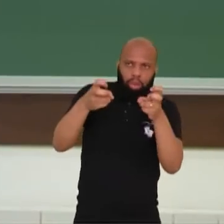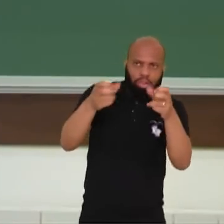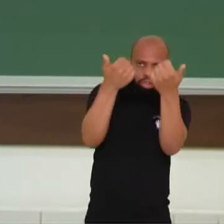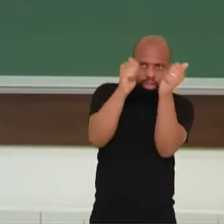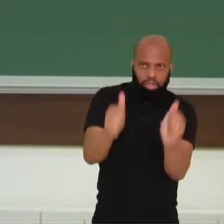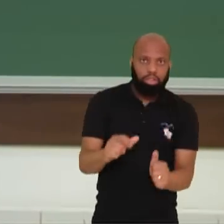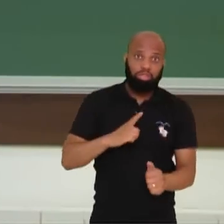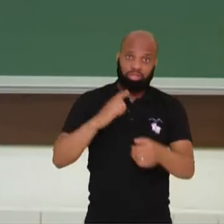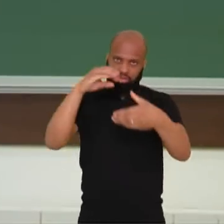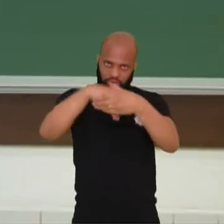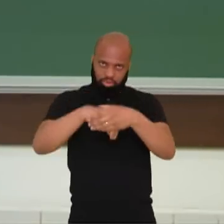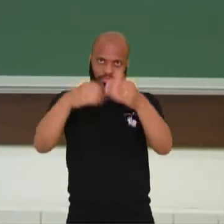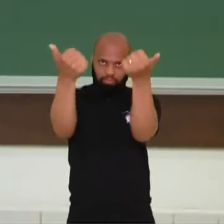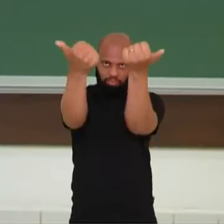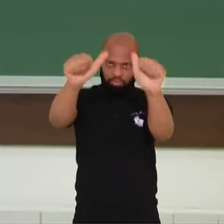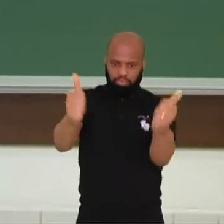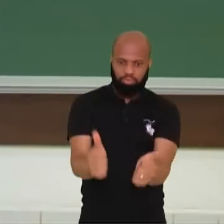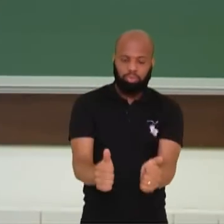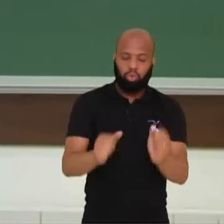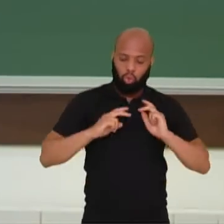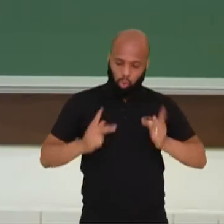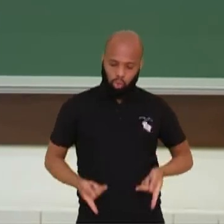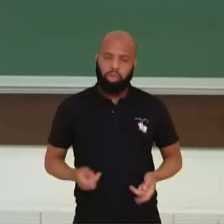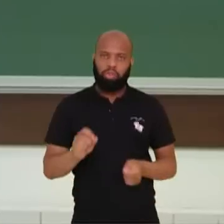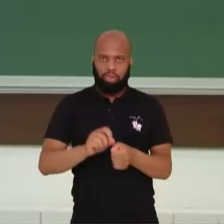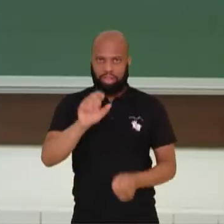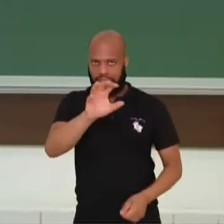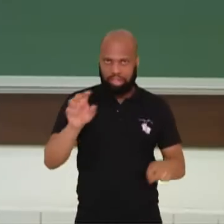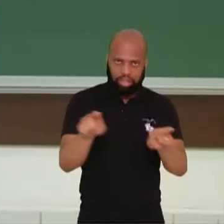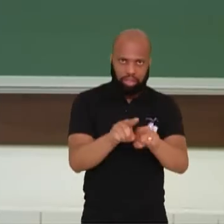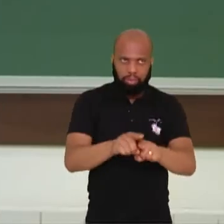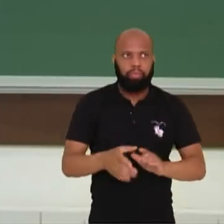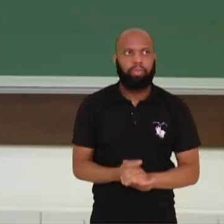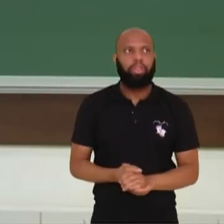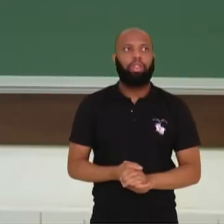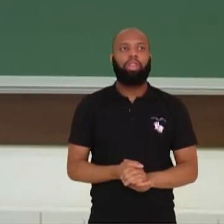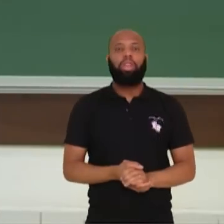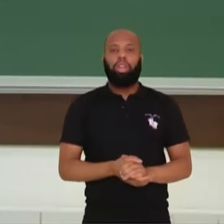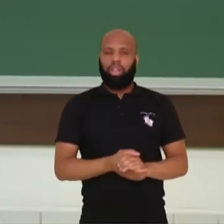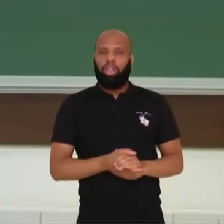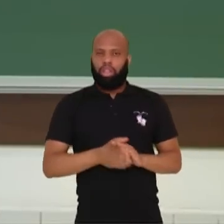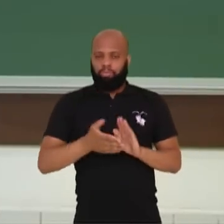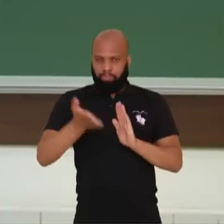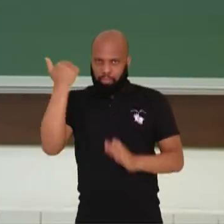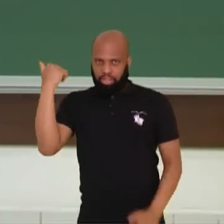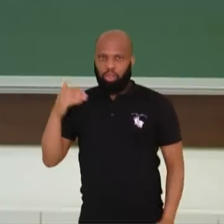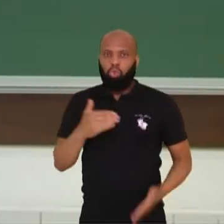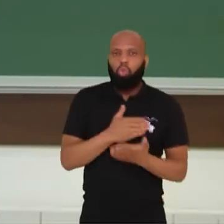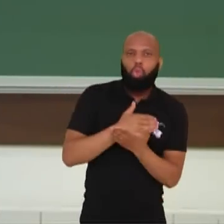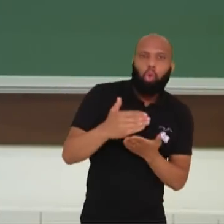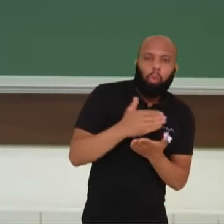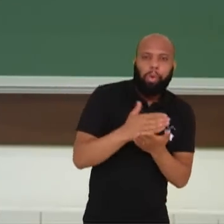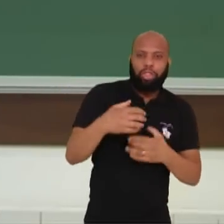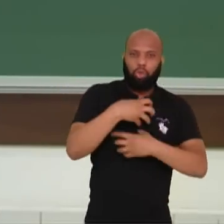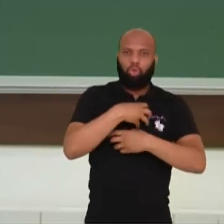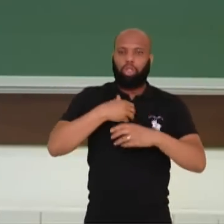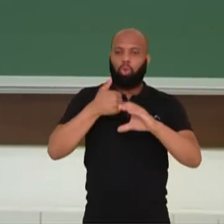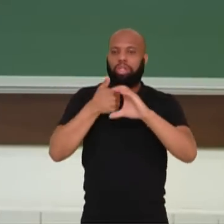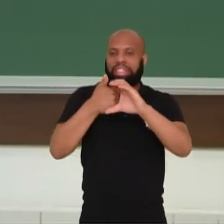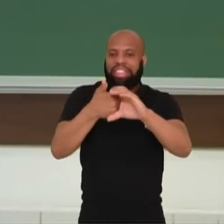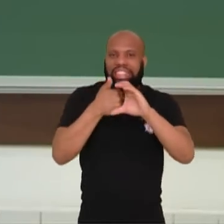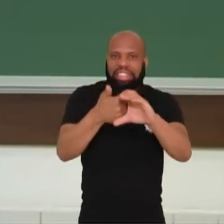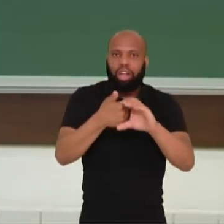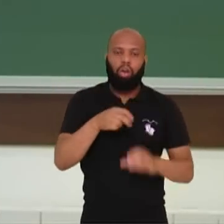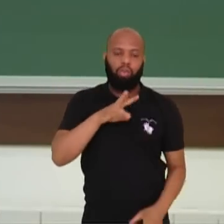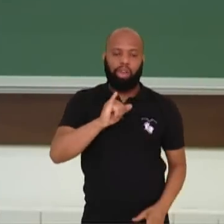parte de dentro do templo. Os romanos também faziam assim. Os primeiros templos cristãos que vão inverter essa perspectiva e o